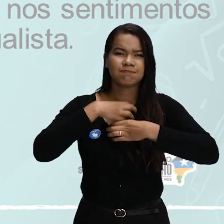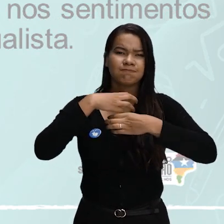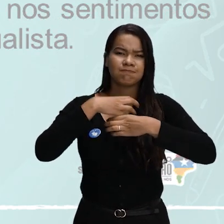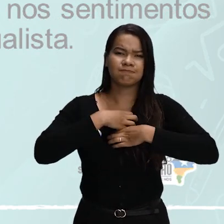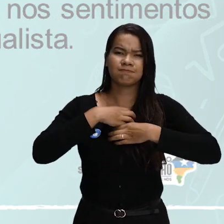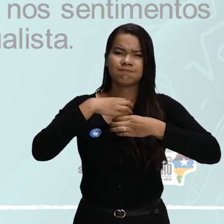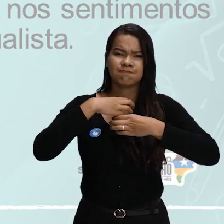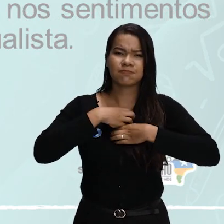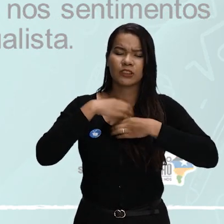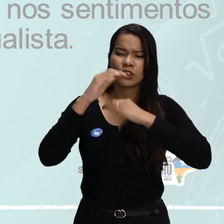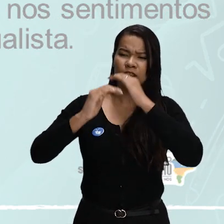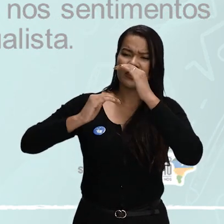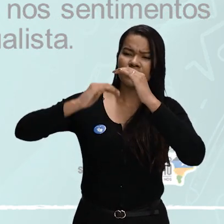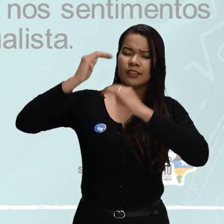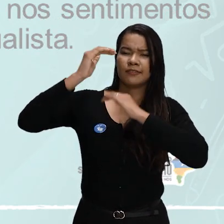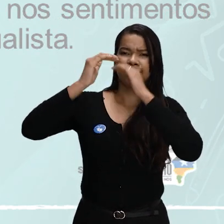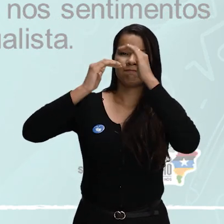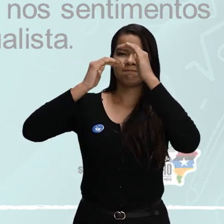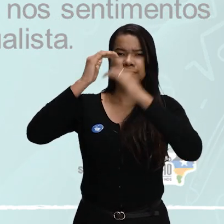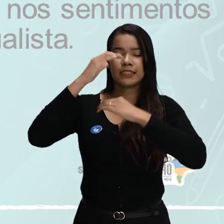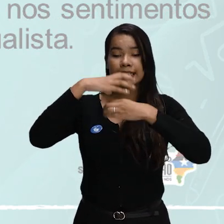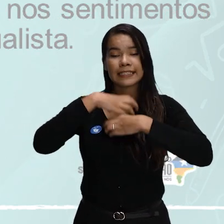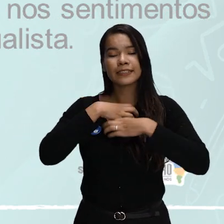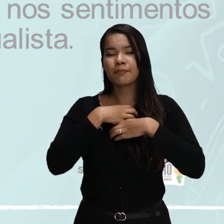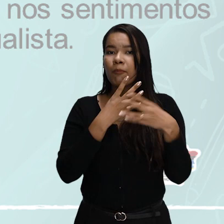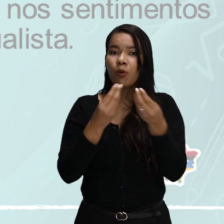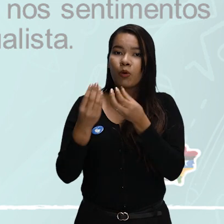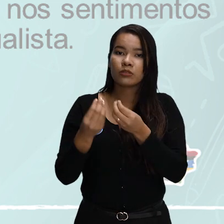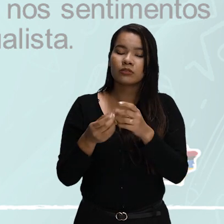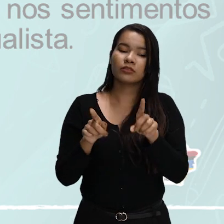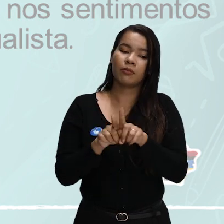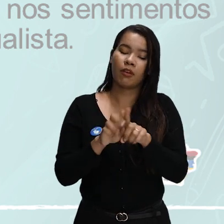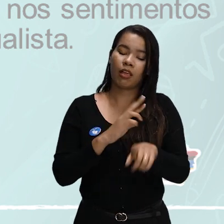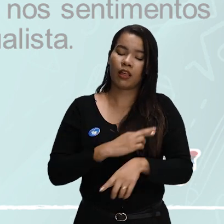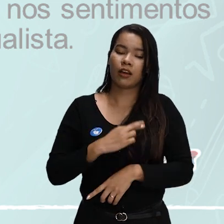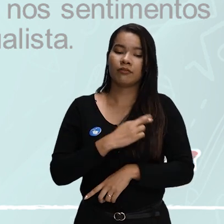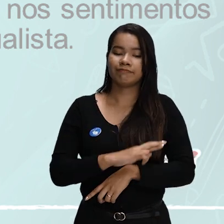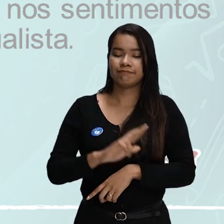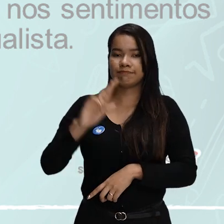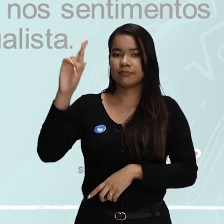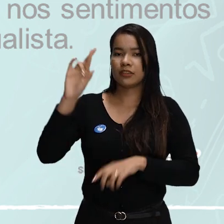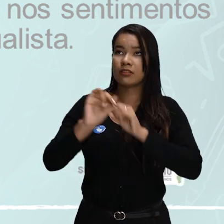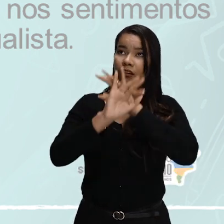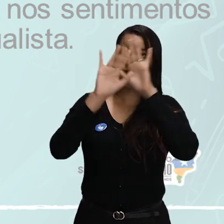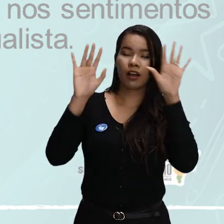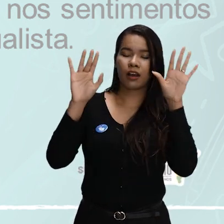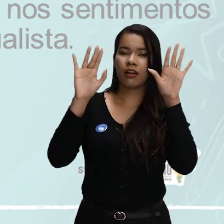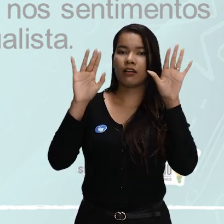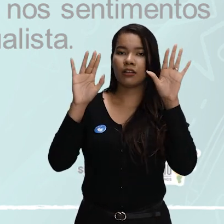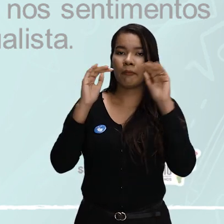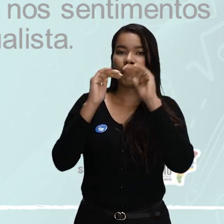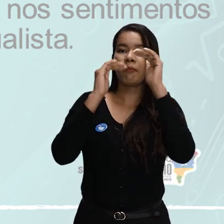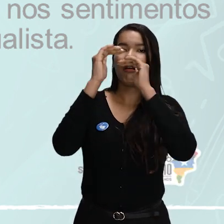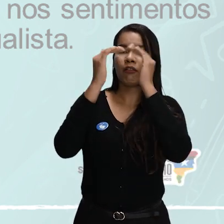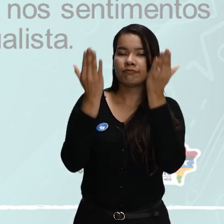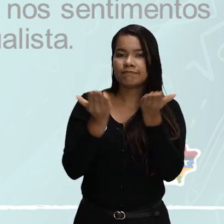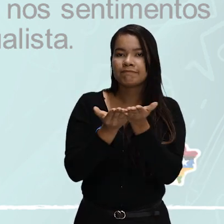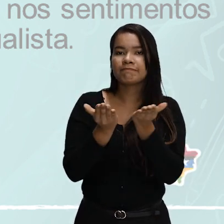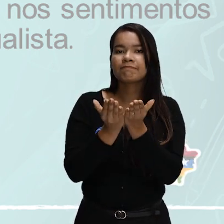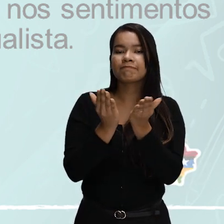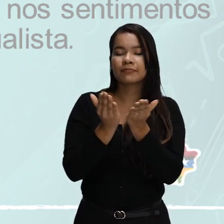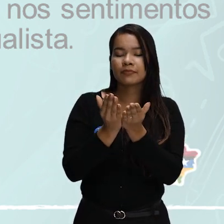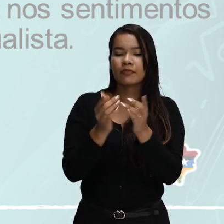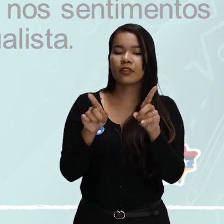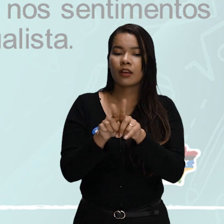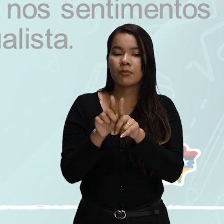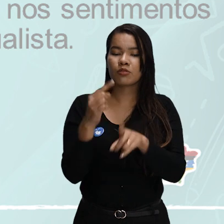exacerbado, no topo, né? A palavra quase não sai. Religiosidade, claro, os padrões do cristianismo bem presentes,